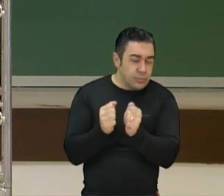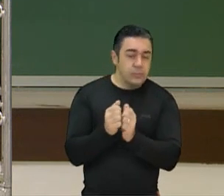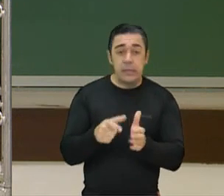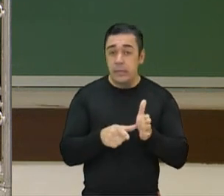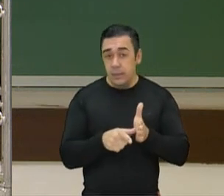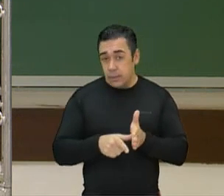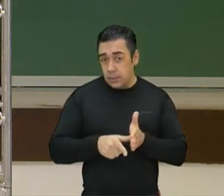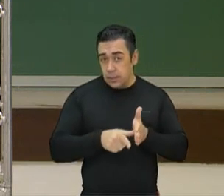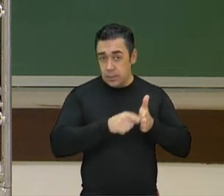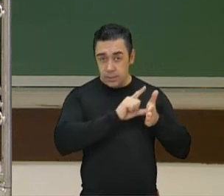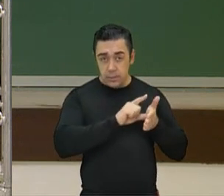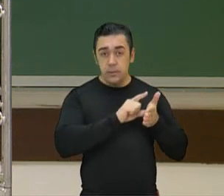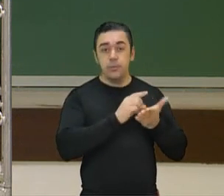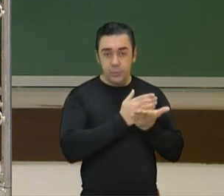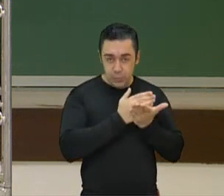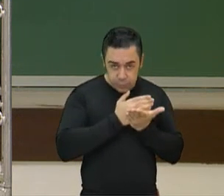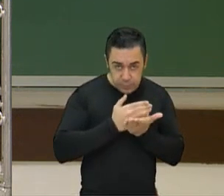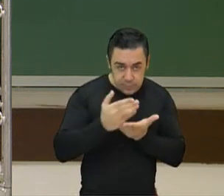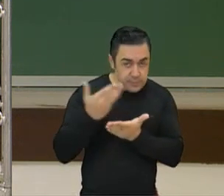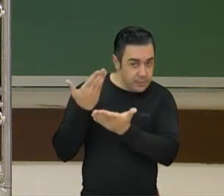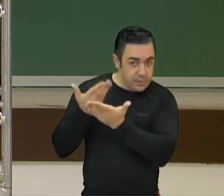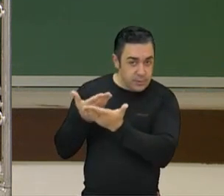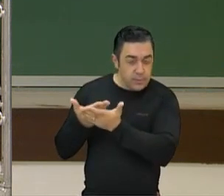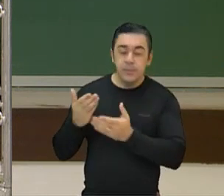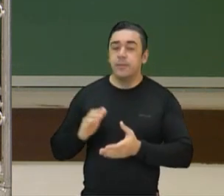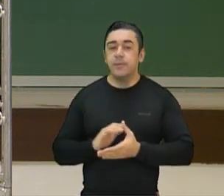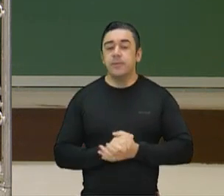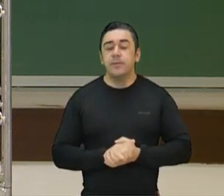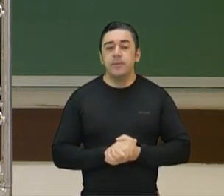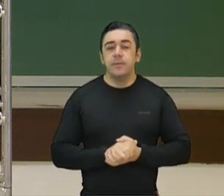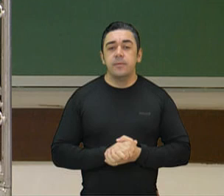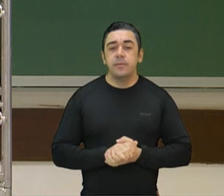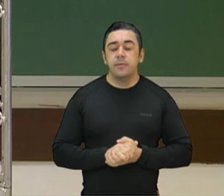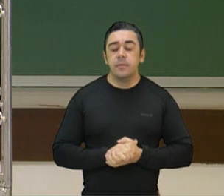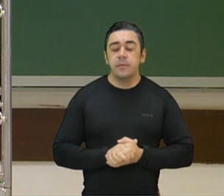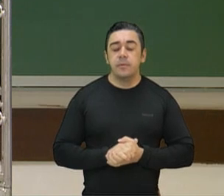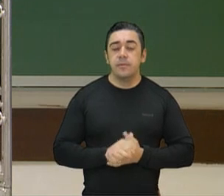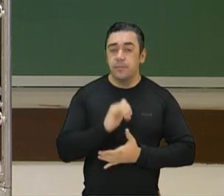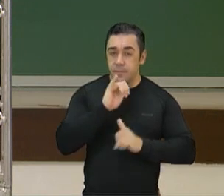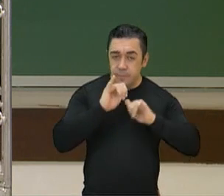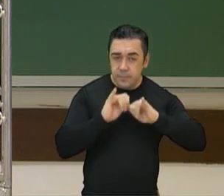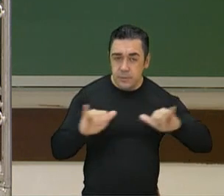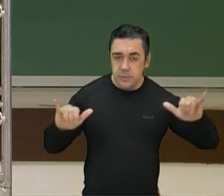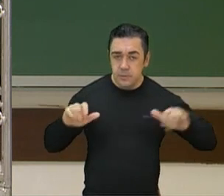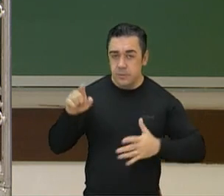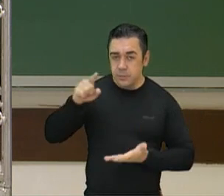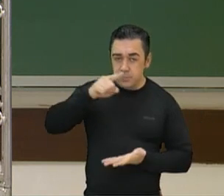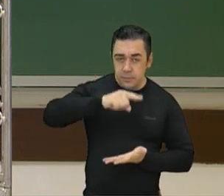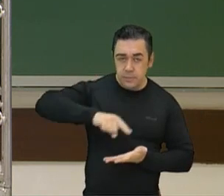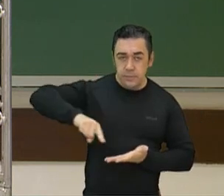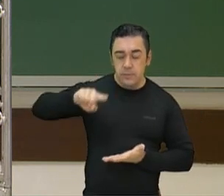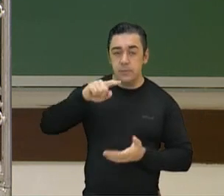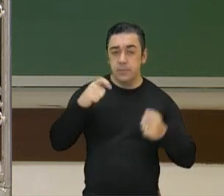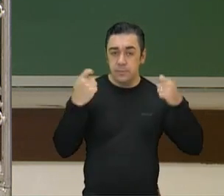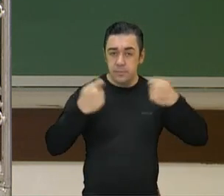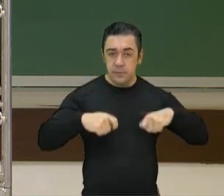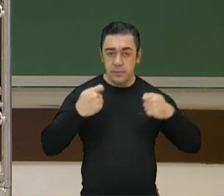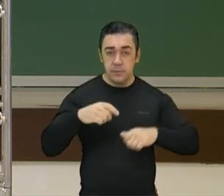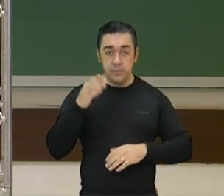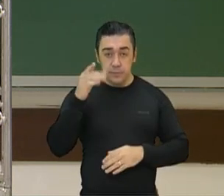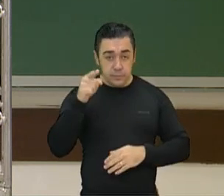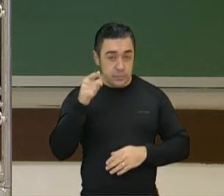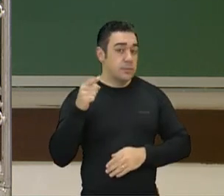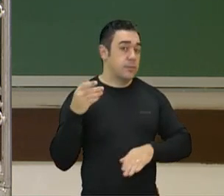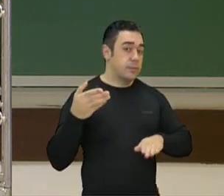gente entrar nos nossos assuntos de hoje, quero reforçar com vocês a necessidade de você ir